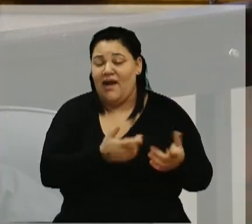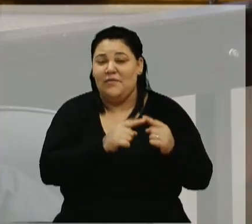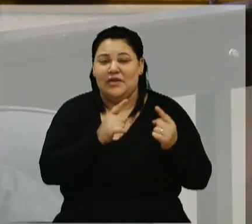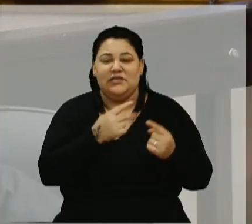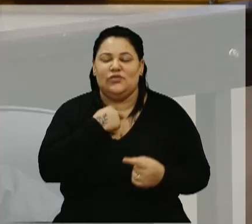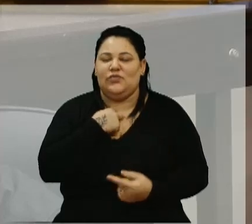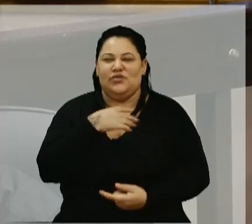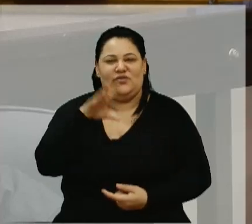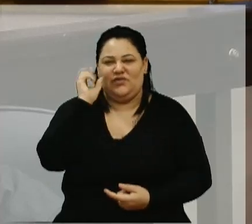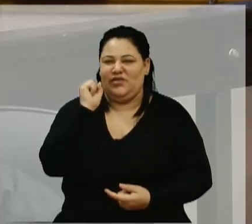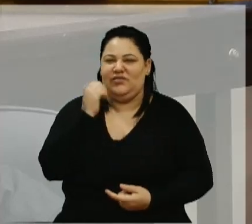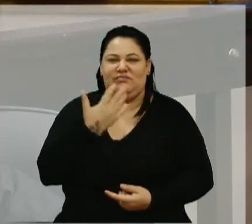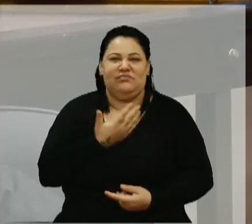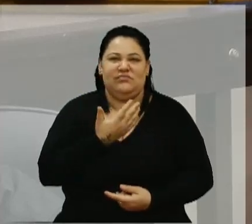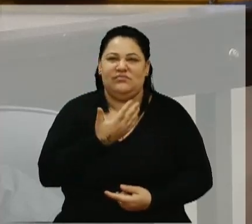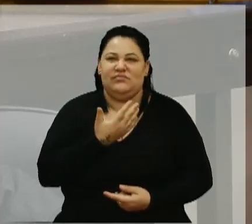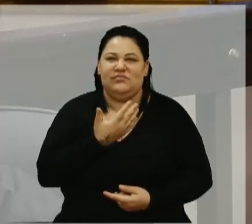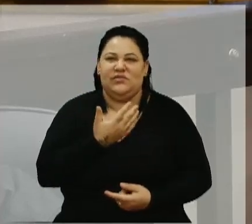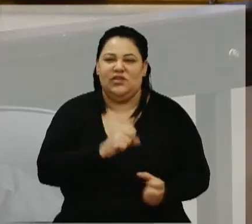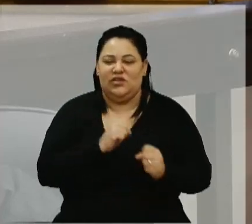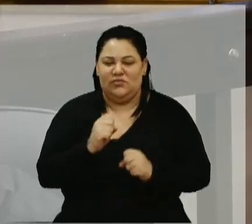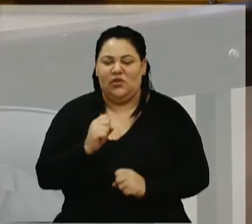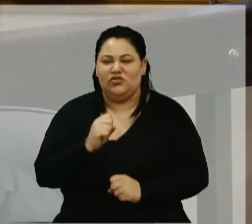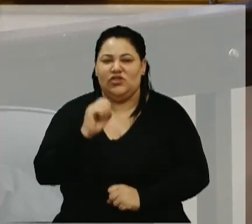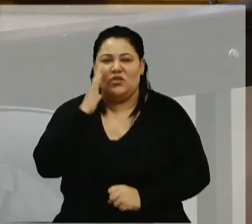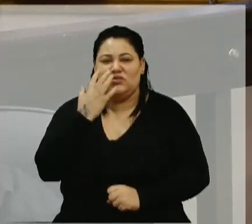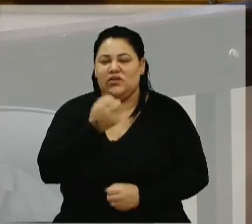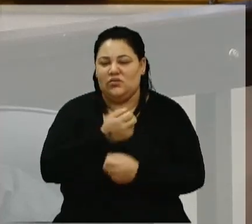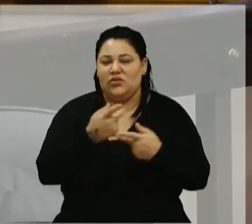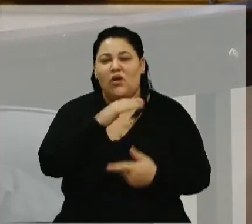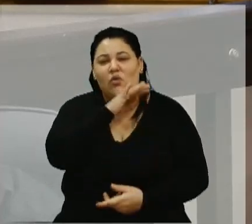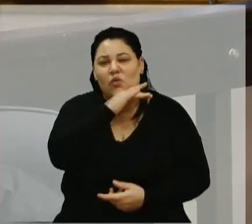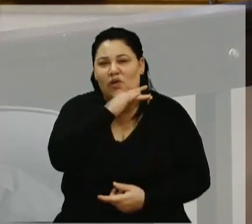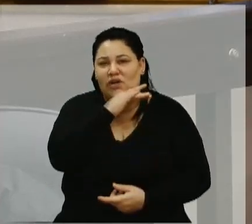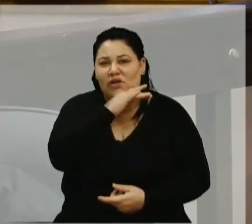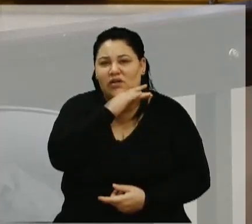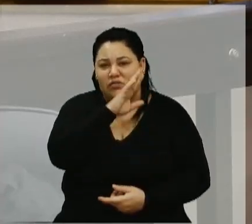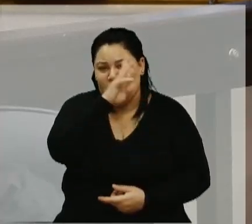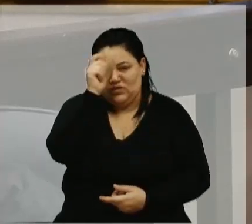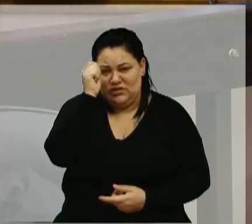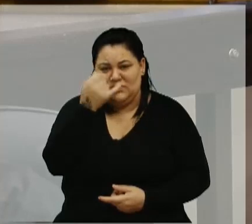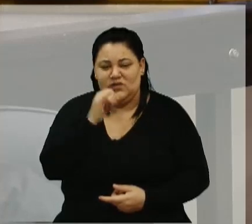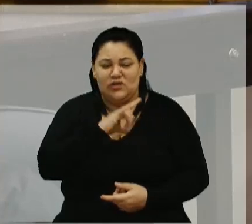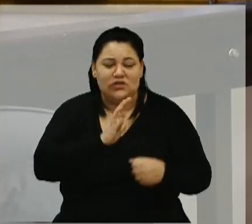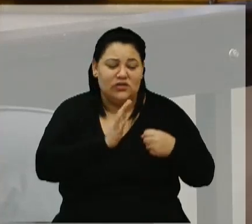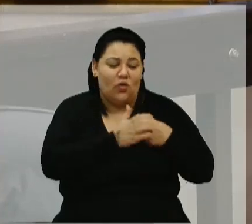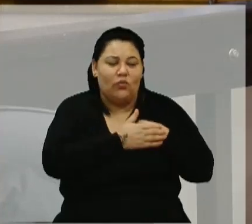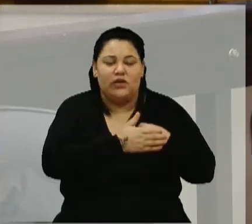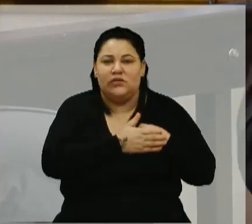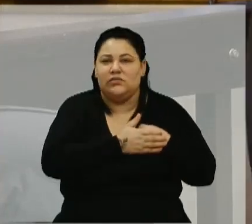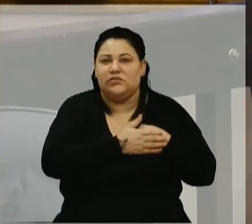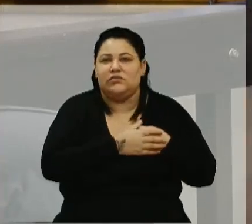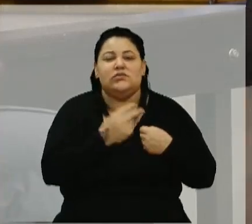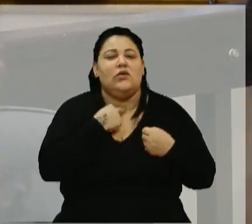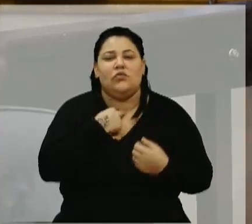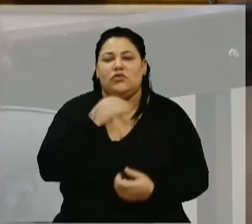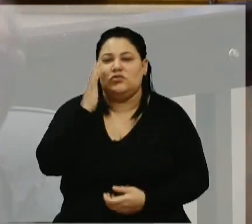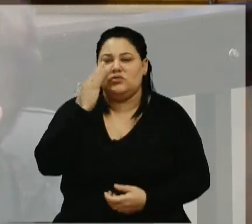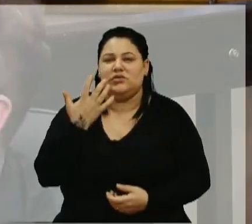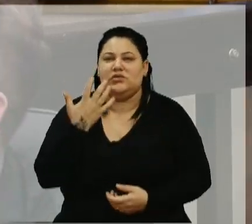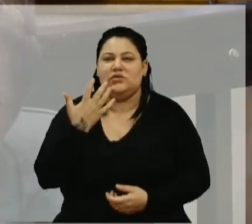ter consequência contra o município, se nós não tapar o sol com a peneira, passar a mão em cima. Isso não pode acontecer,